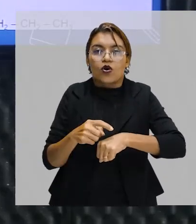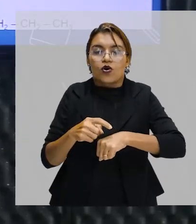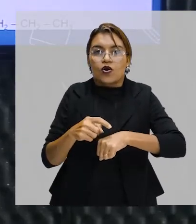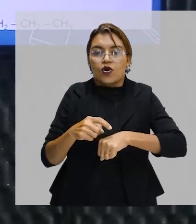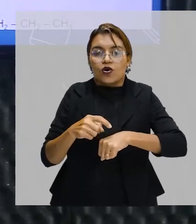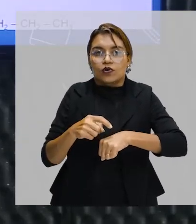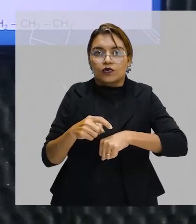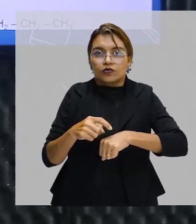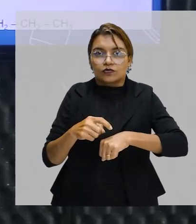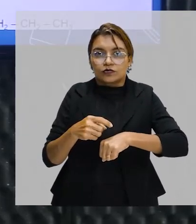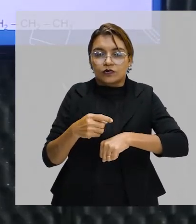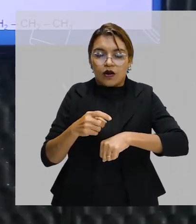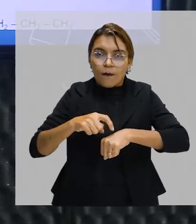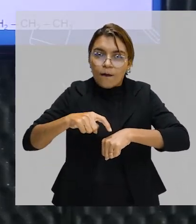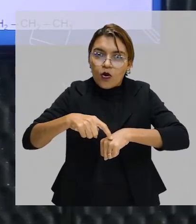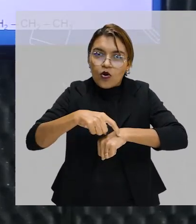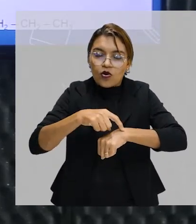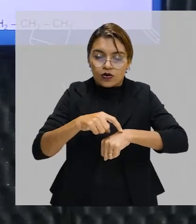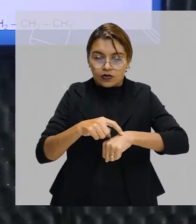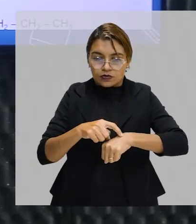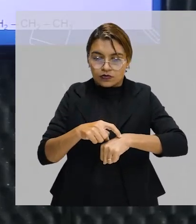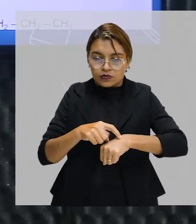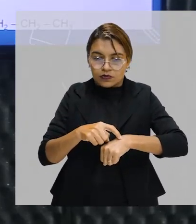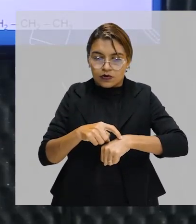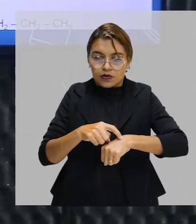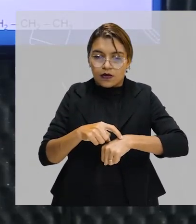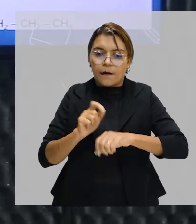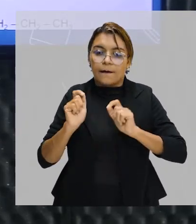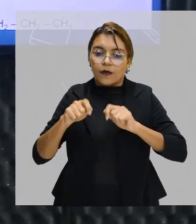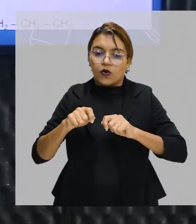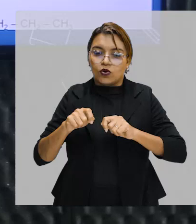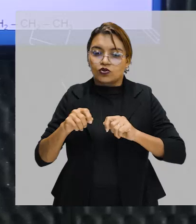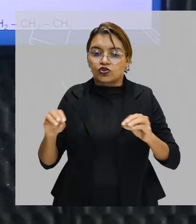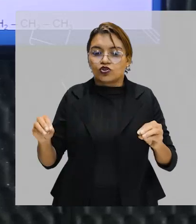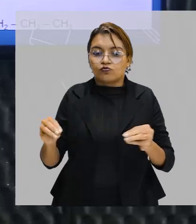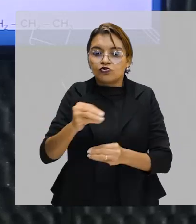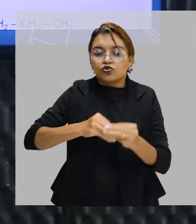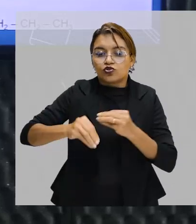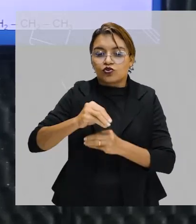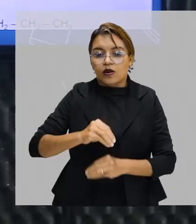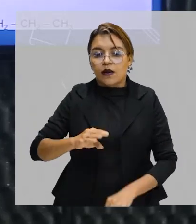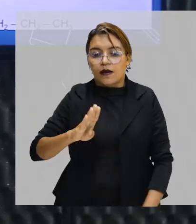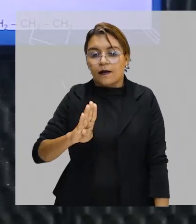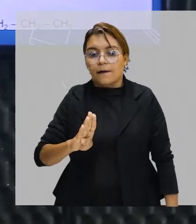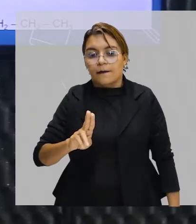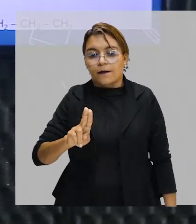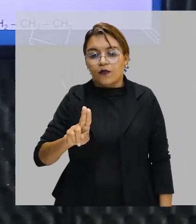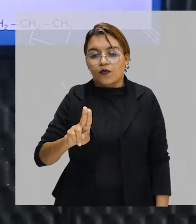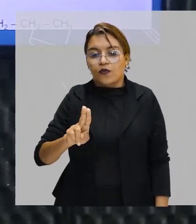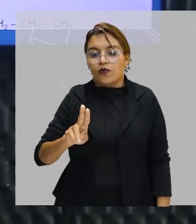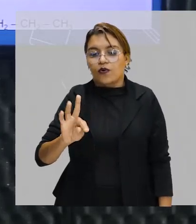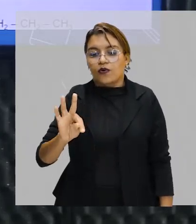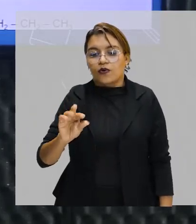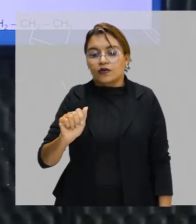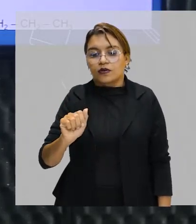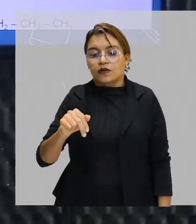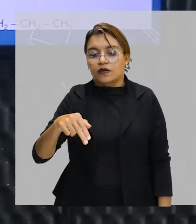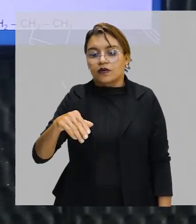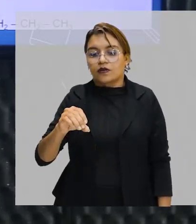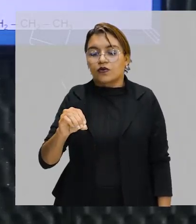flavorizante. Qual? O butanoato de butila. Não se preocupe que mais na frente nós